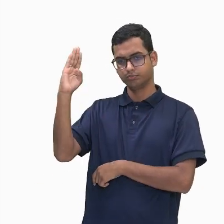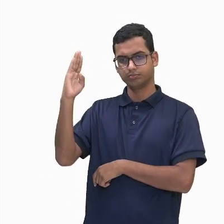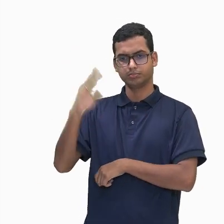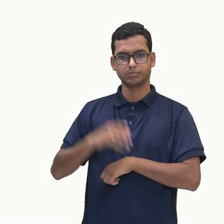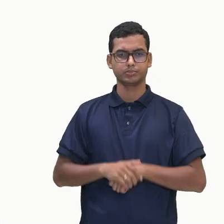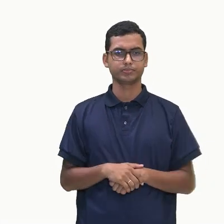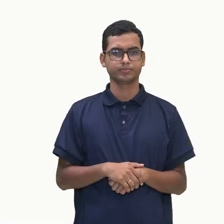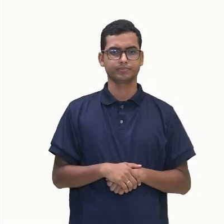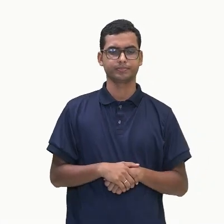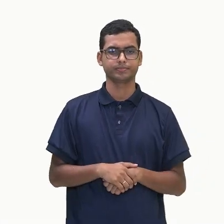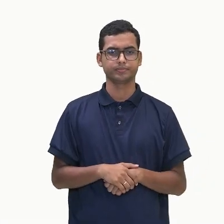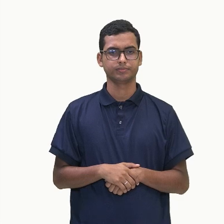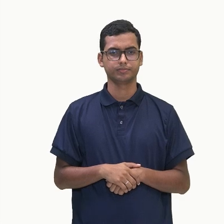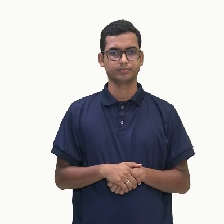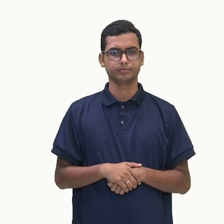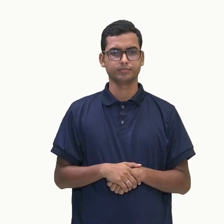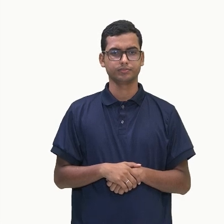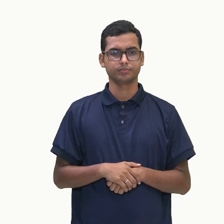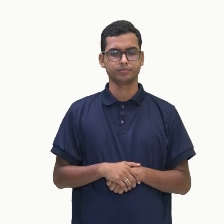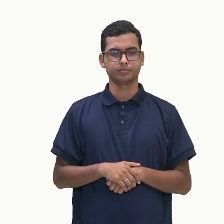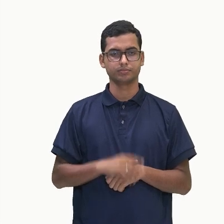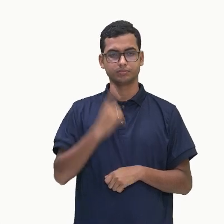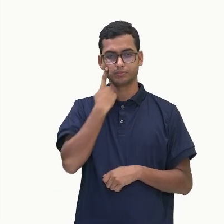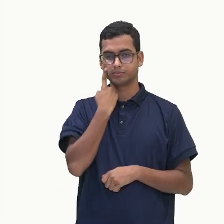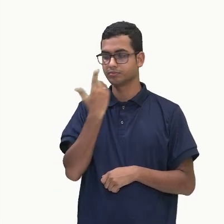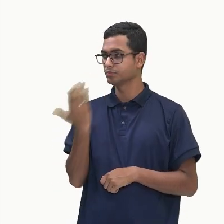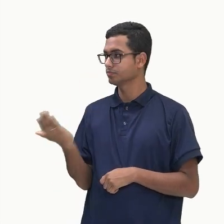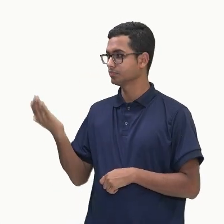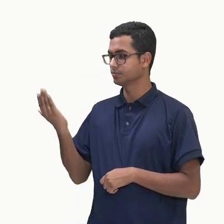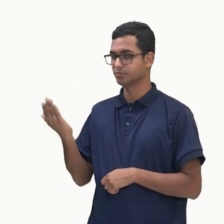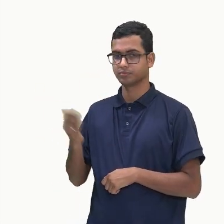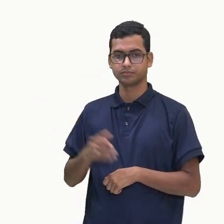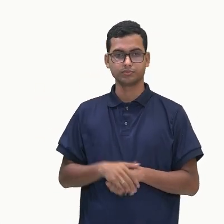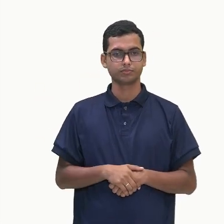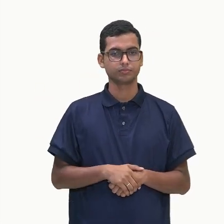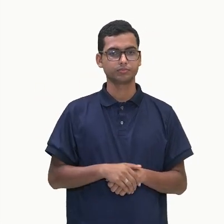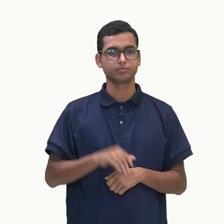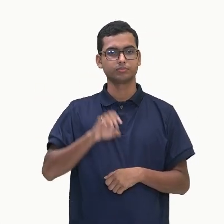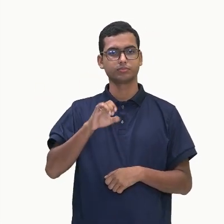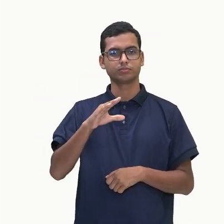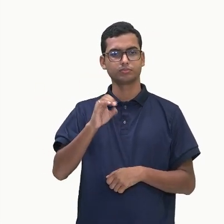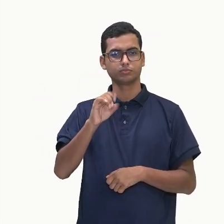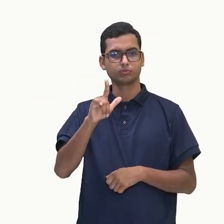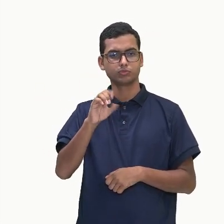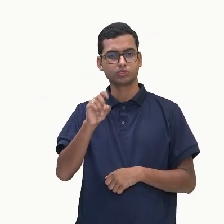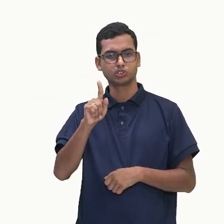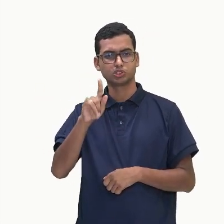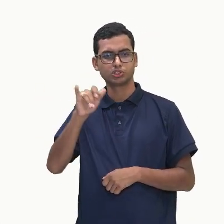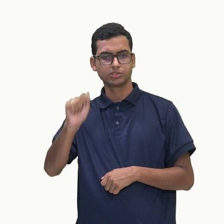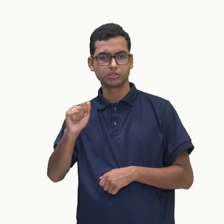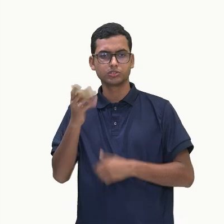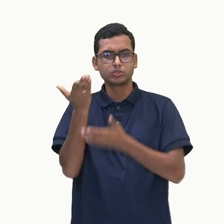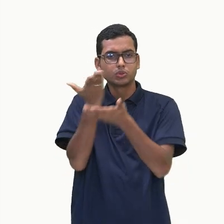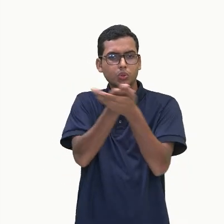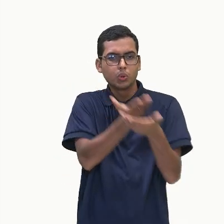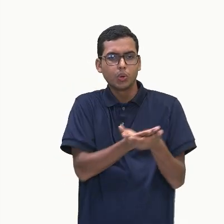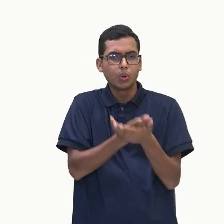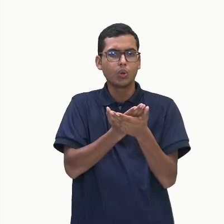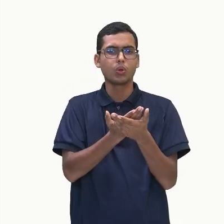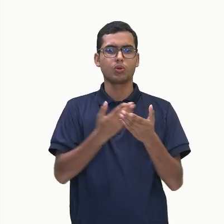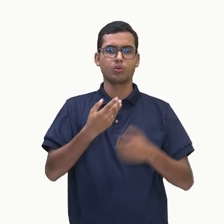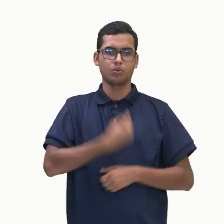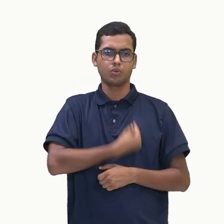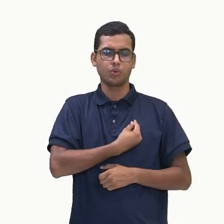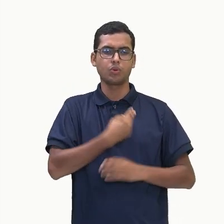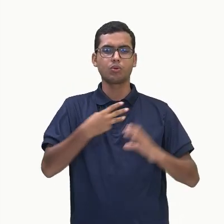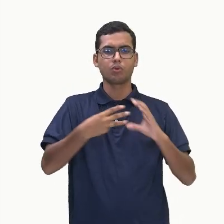olha só, como nós vemos aqui, ecologia. É a área da biologia que estuda os